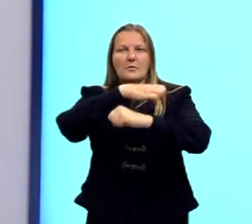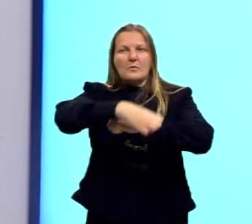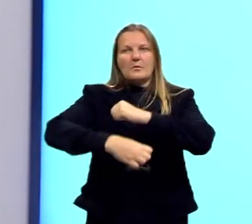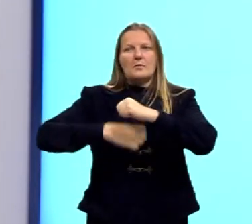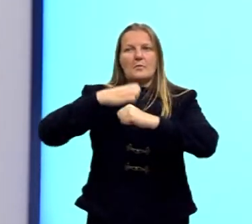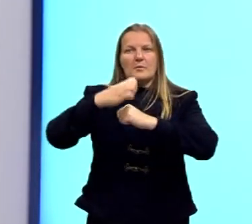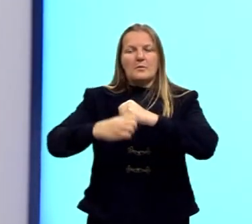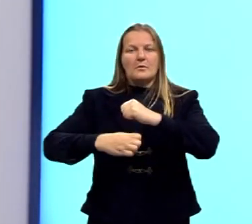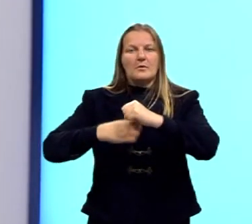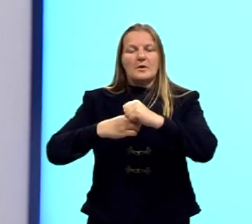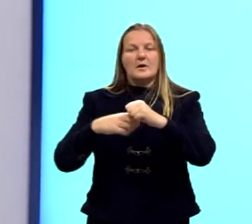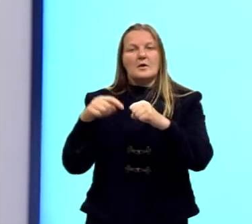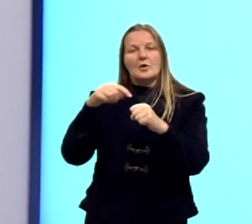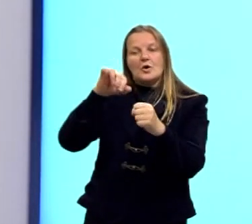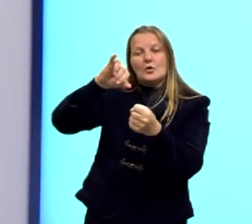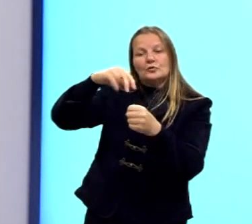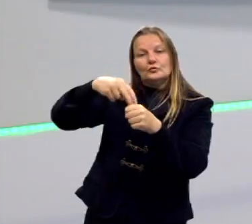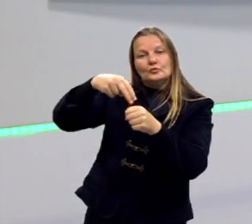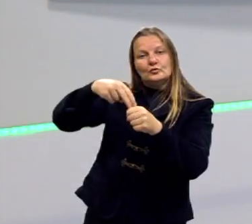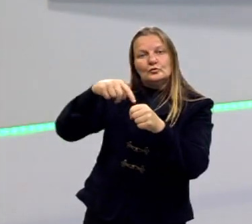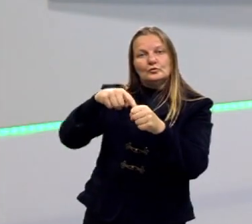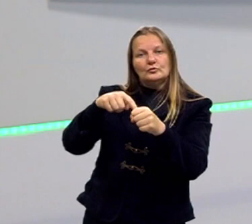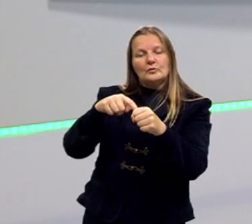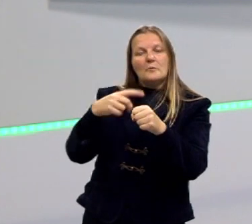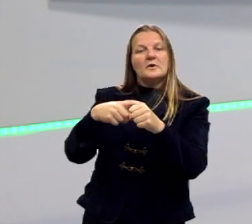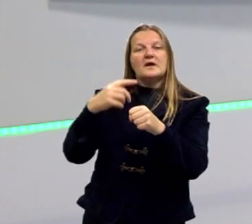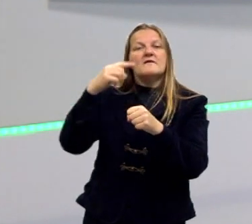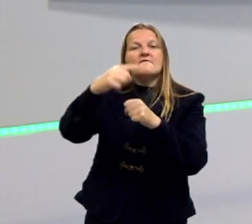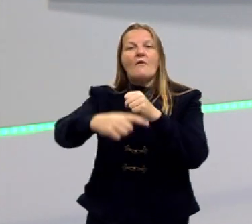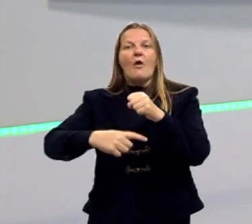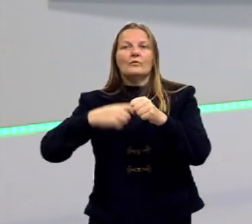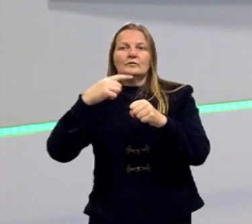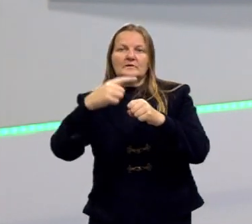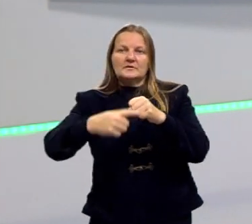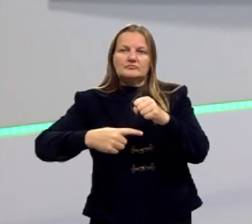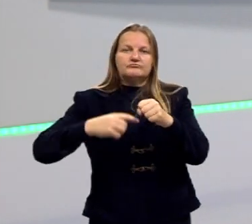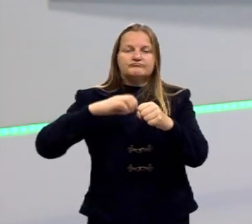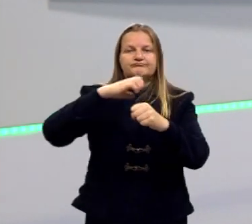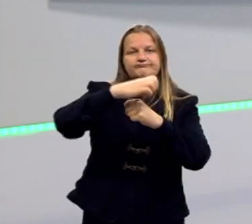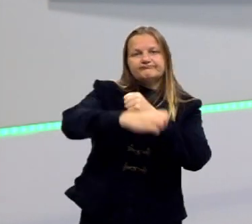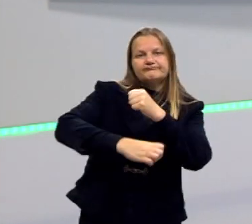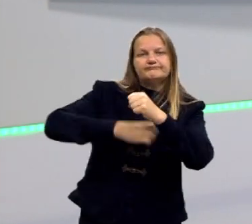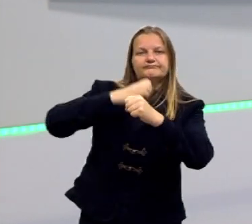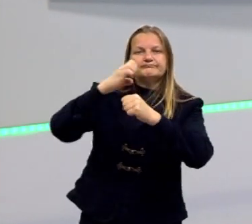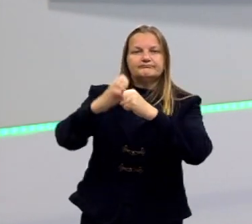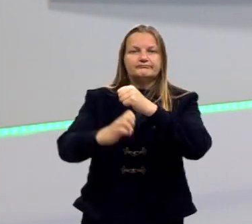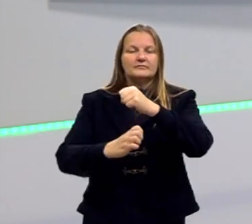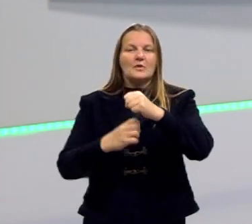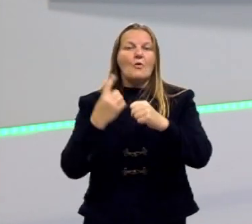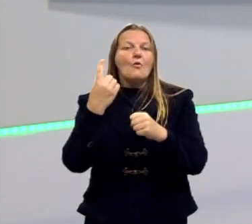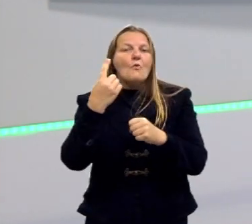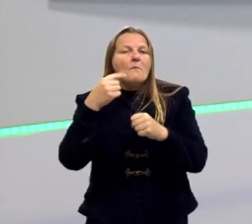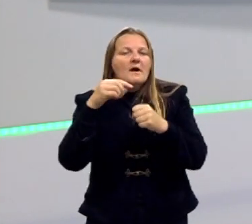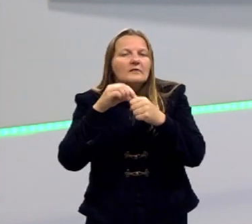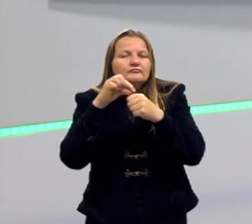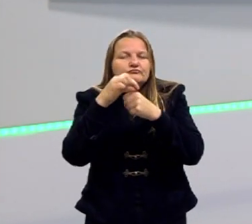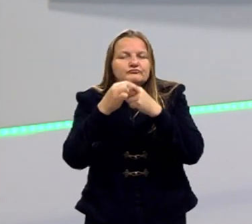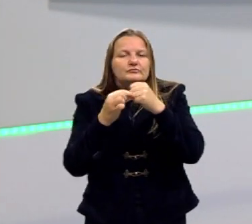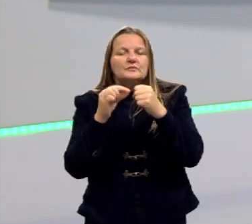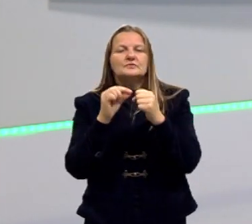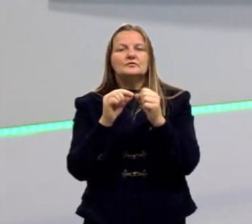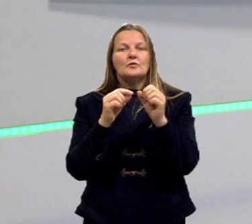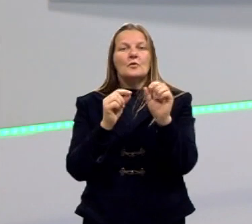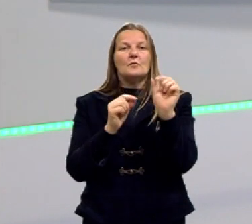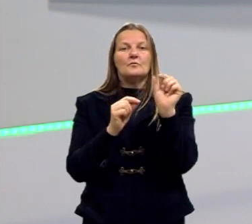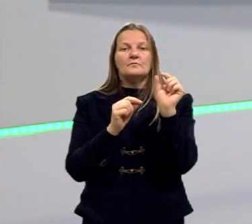depois a sua rotação em torno do núcleo né Porque apesar o elétron né Ele é somente uma parte e o ato muito